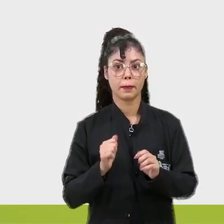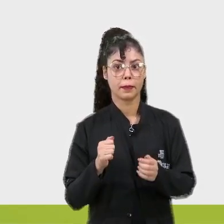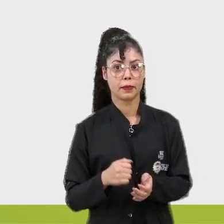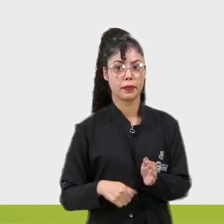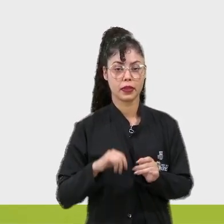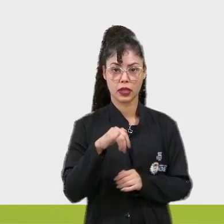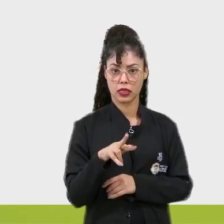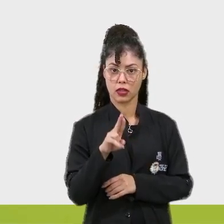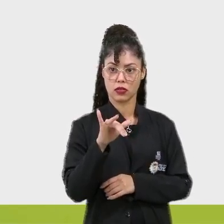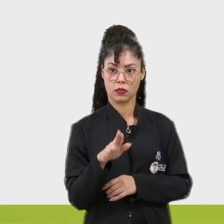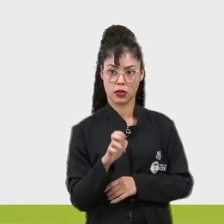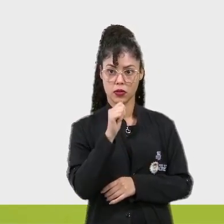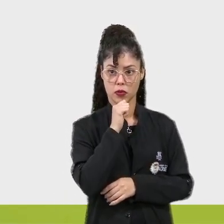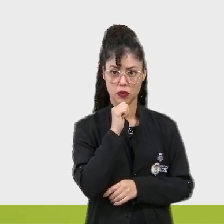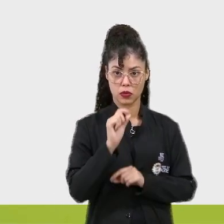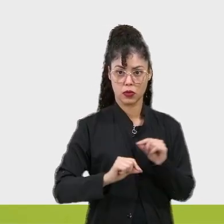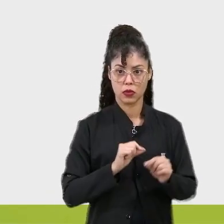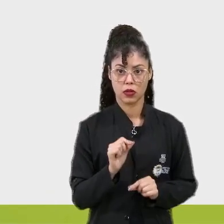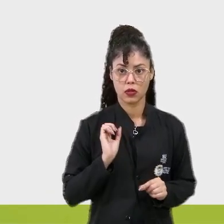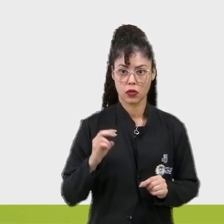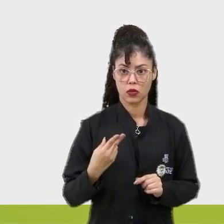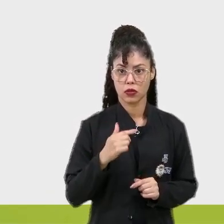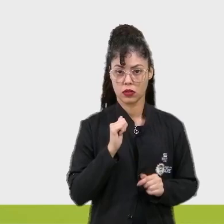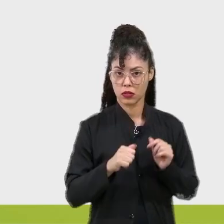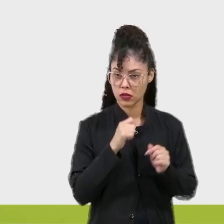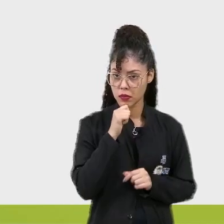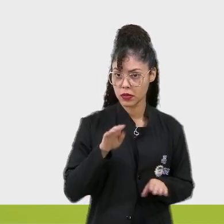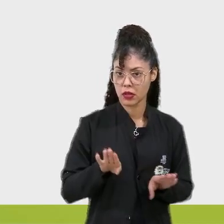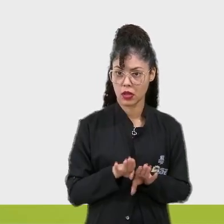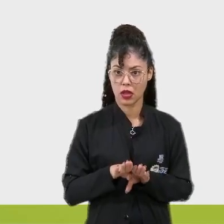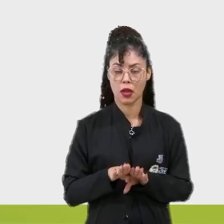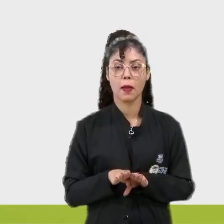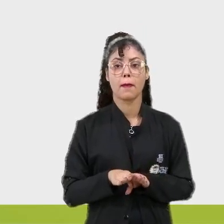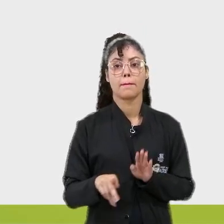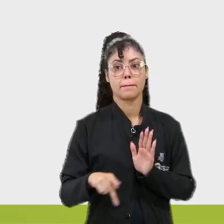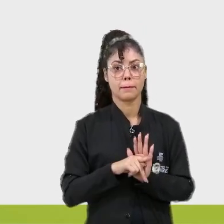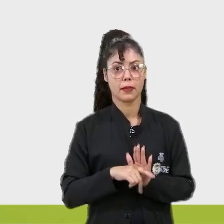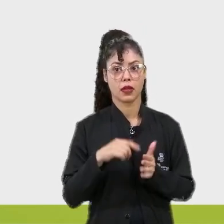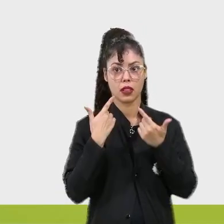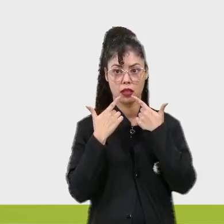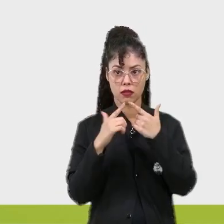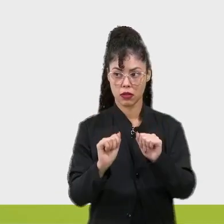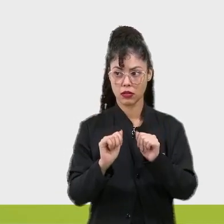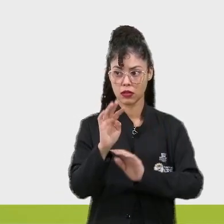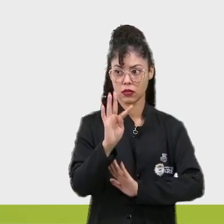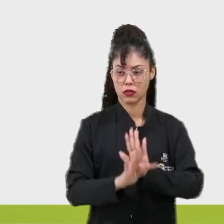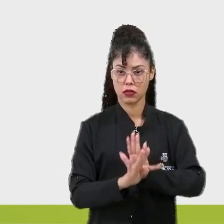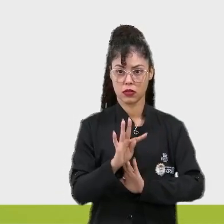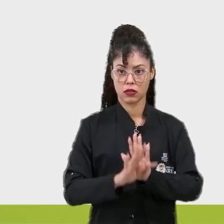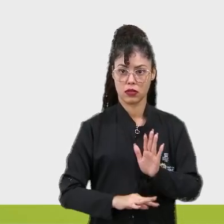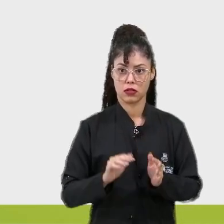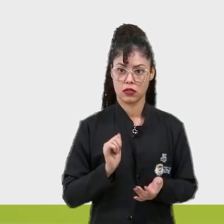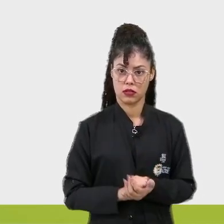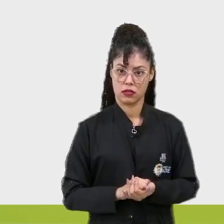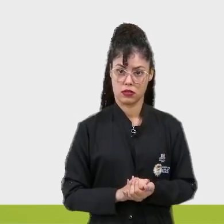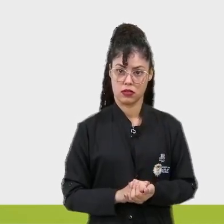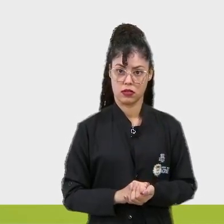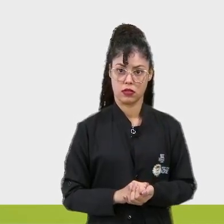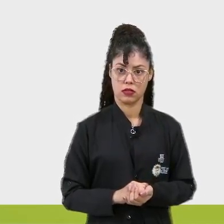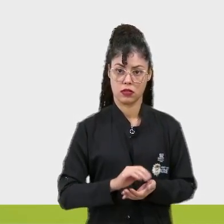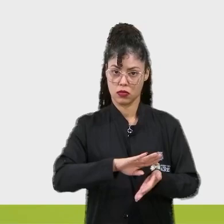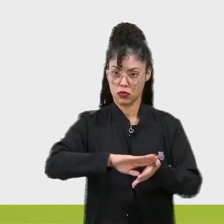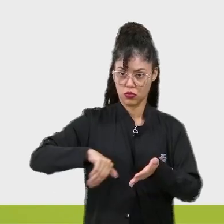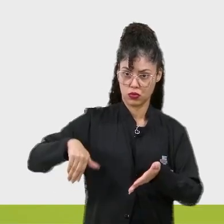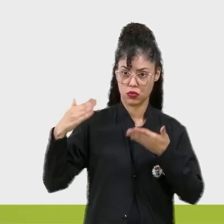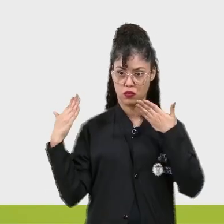agente inanimado, né? Outra maneira eficiente para impessoalizar a linguagem do texto é optar por um agente inanimado. Tira